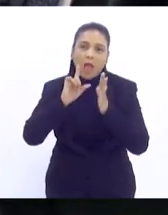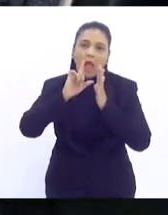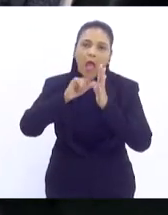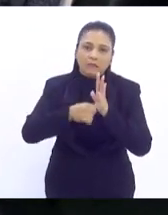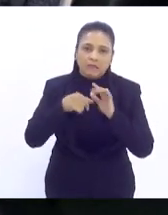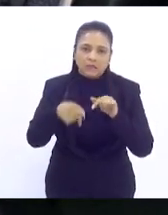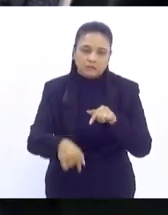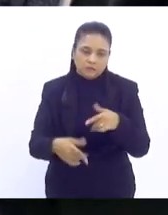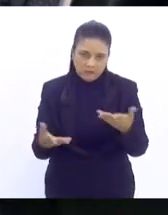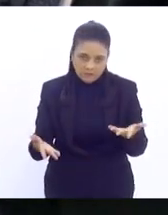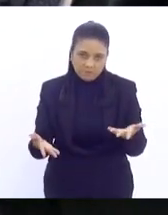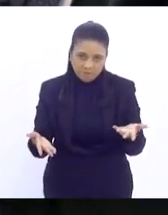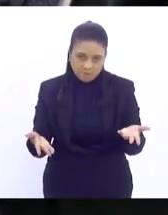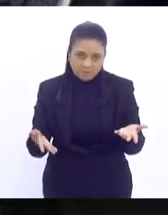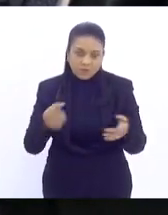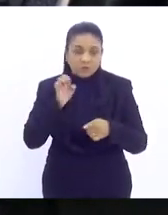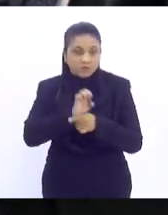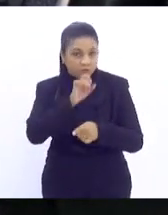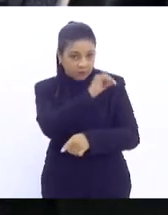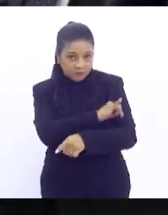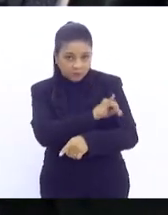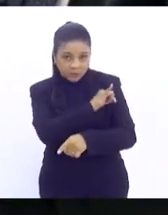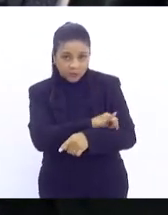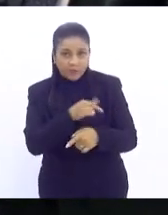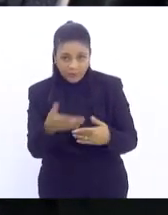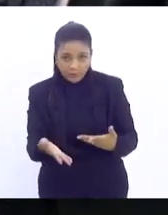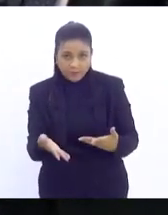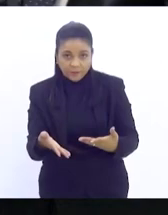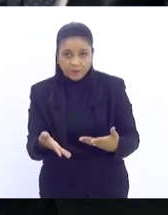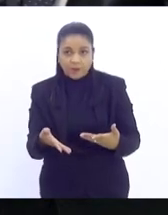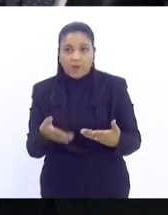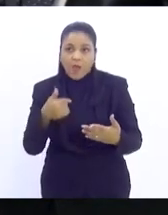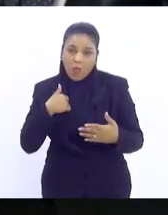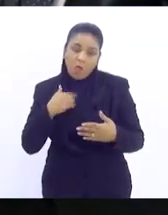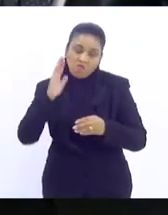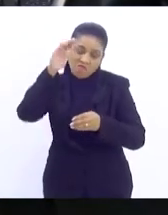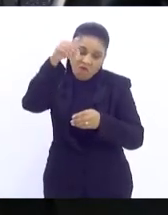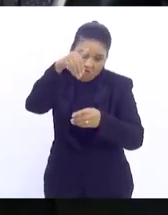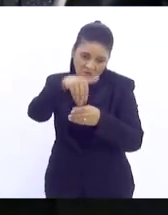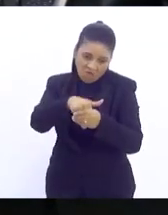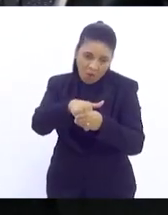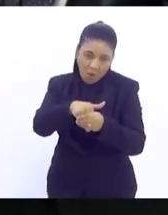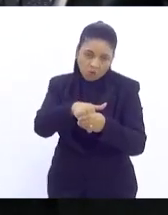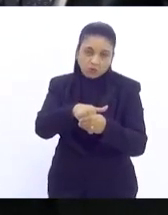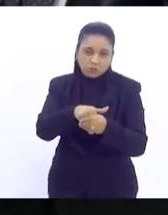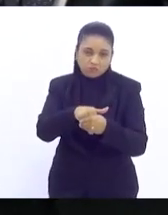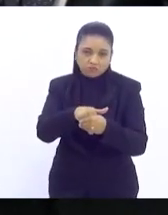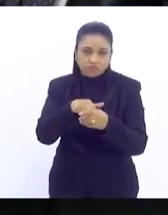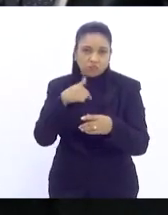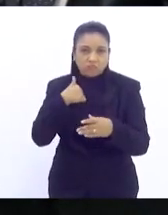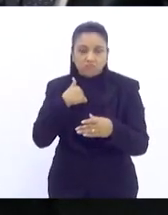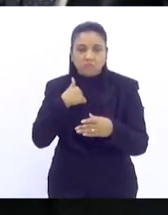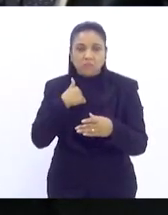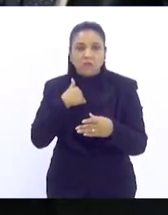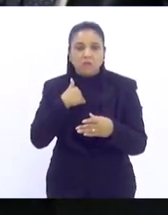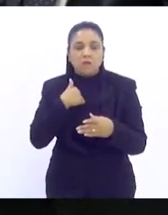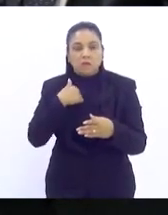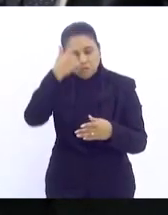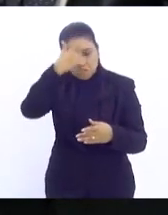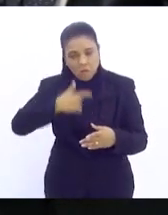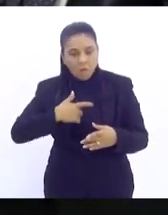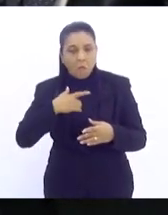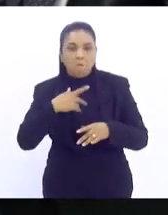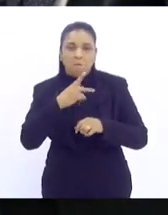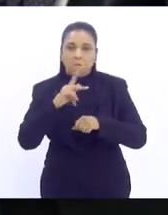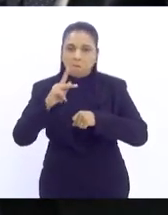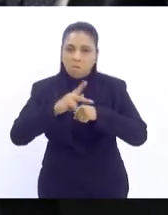minha posição senhora Presidente é claro que eu posso ser plenamente voto vencido na comissão tem problema nenhum mas minha posição enquanto presidente